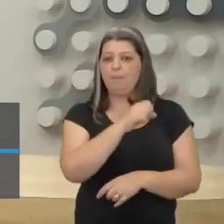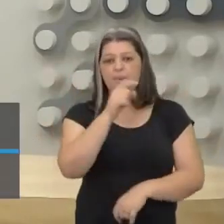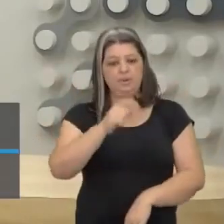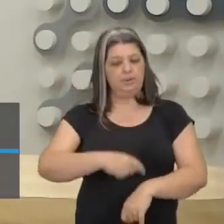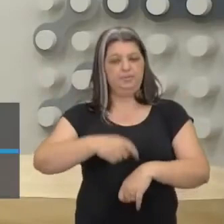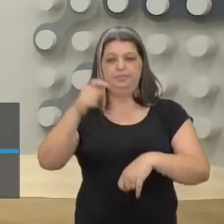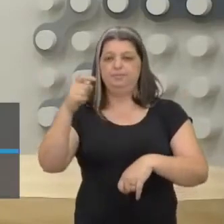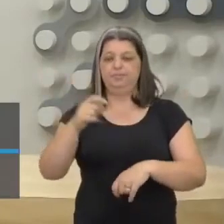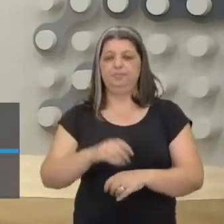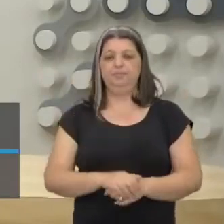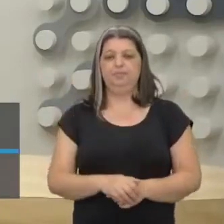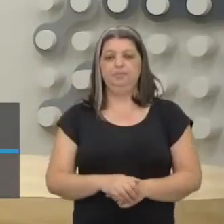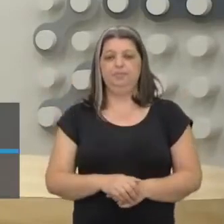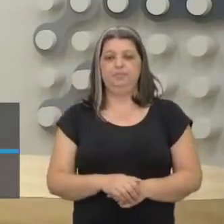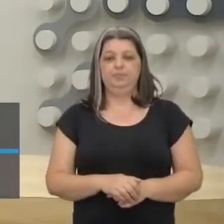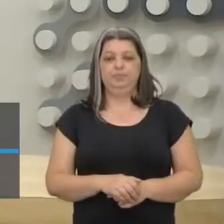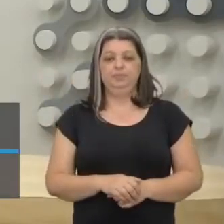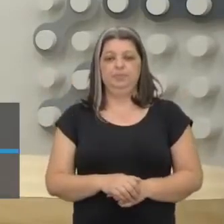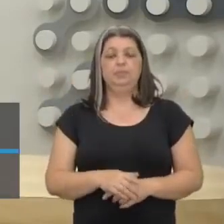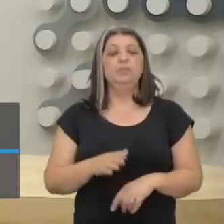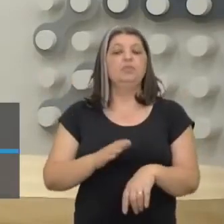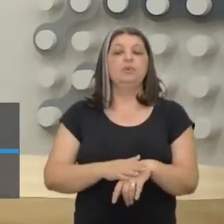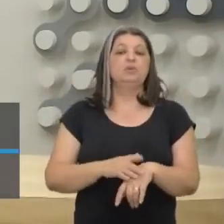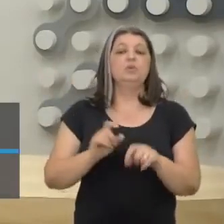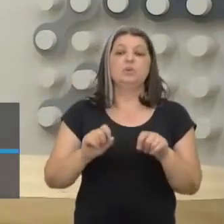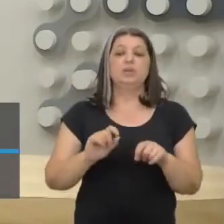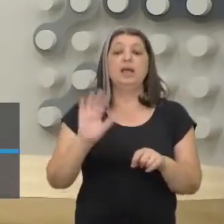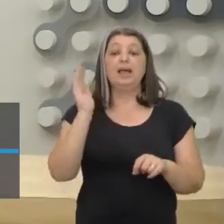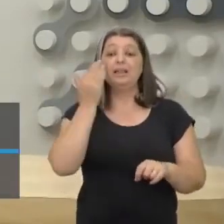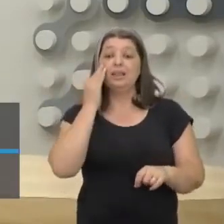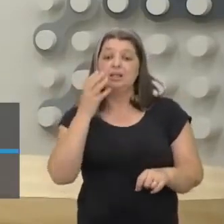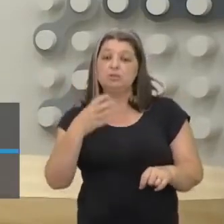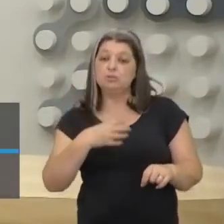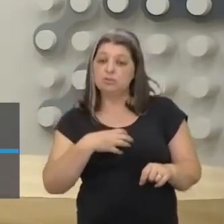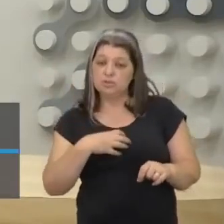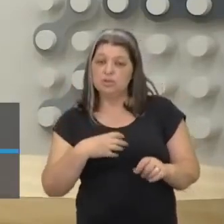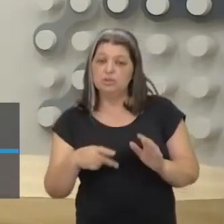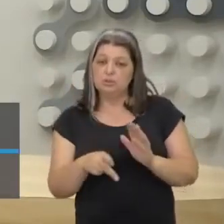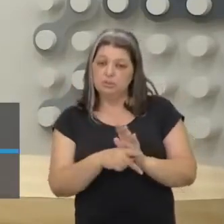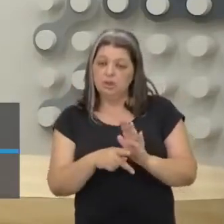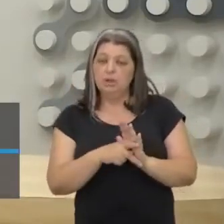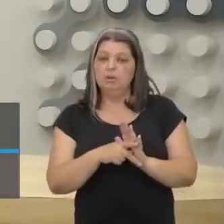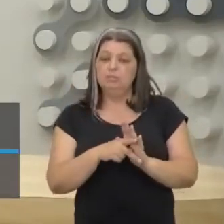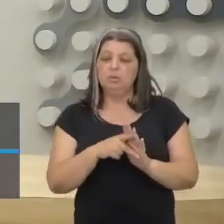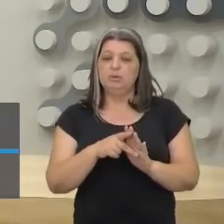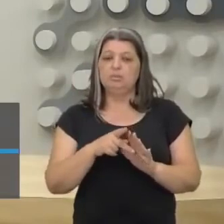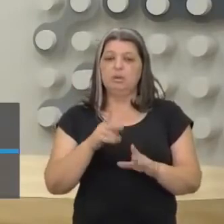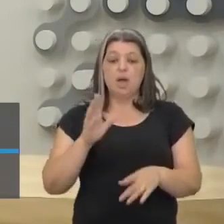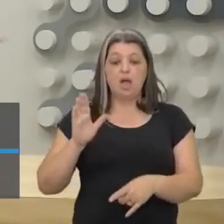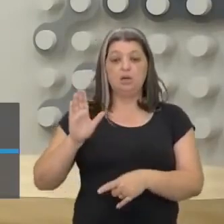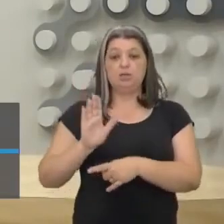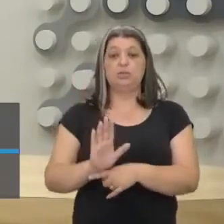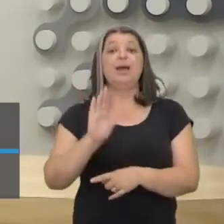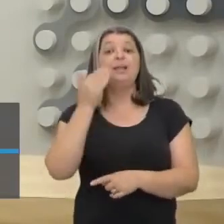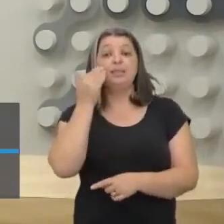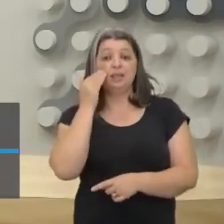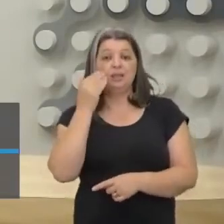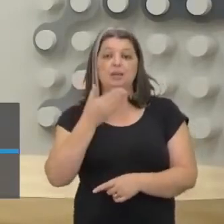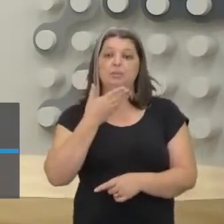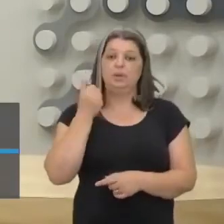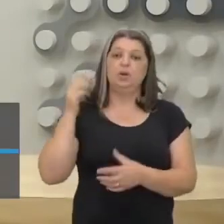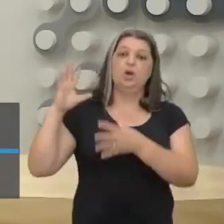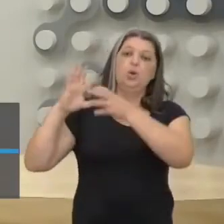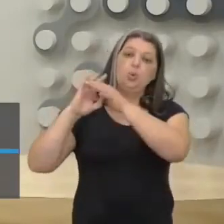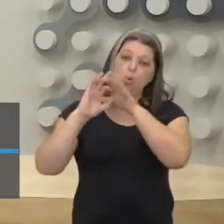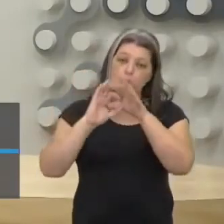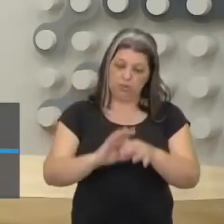mais precisa, fazendo com que a gente entenda de uma forma mais completa o texto, ajudando a gente a entender o contexto que